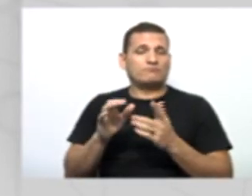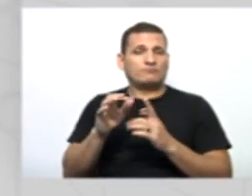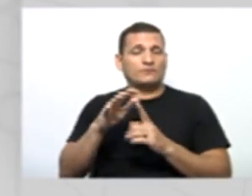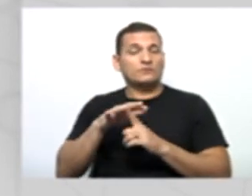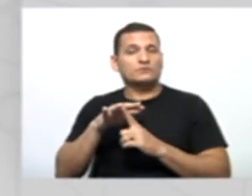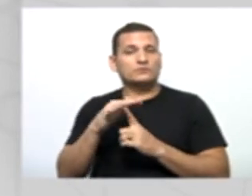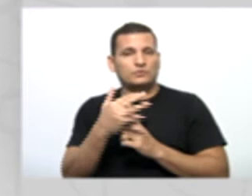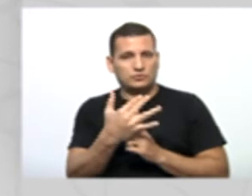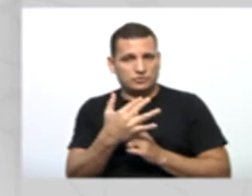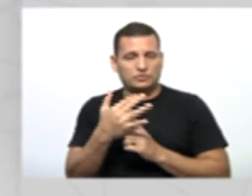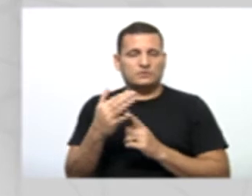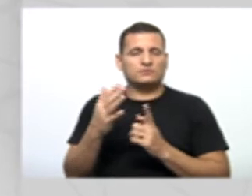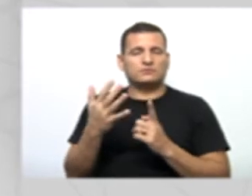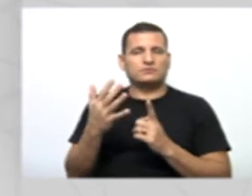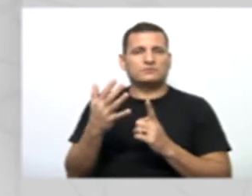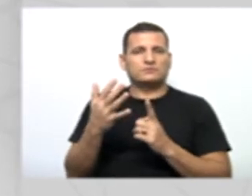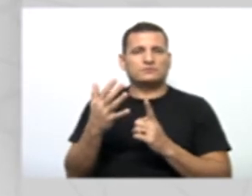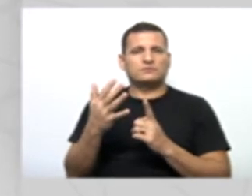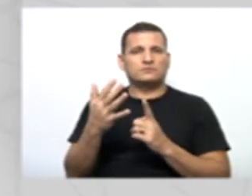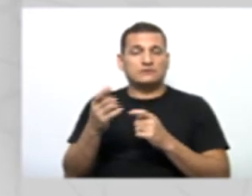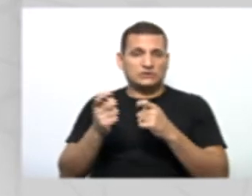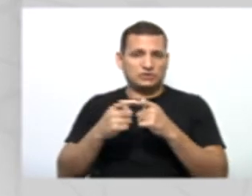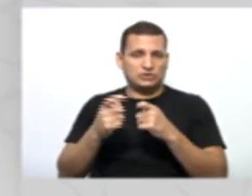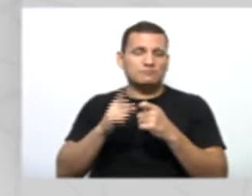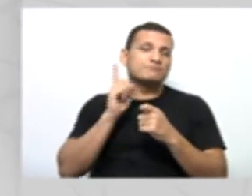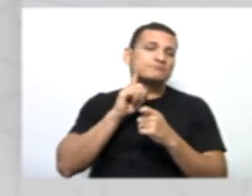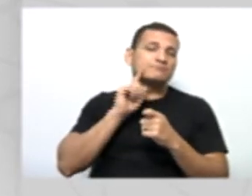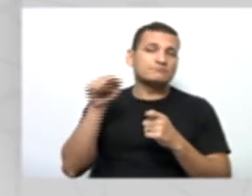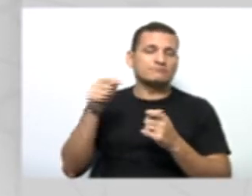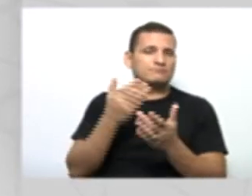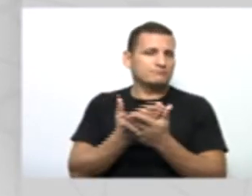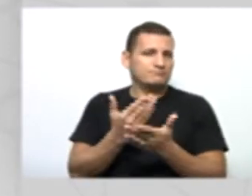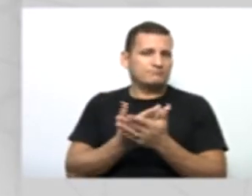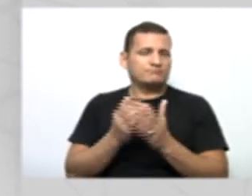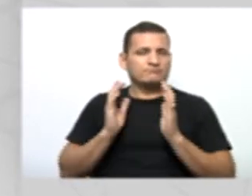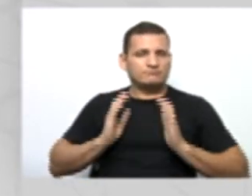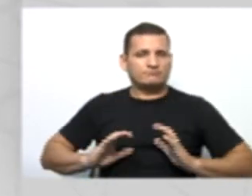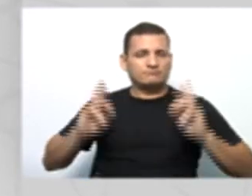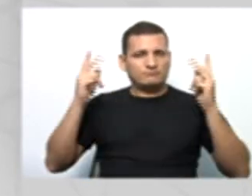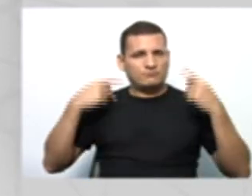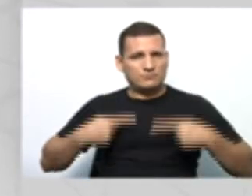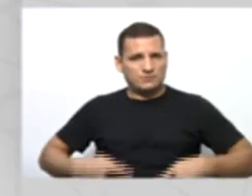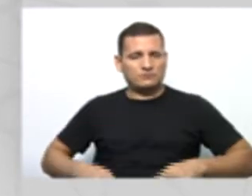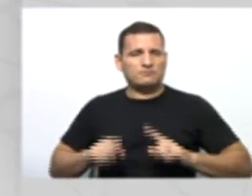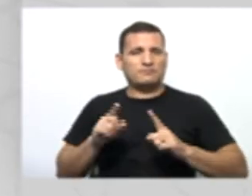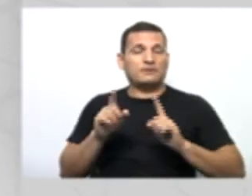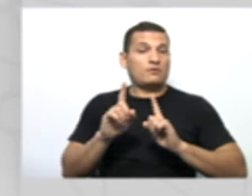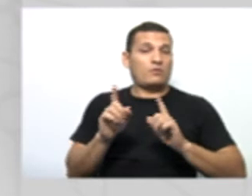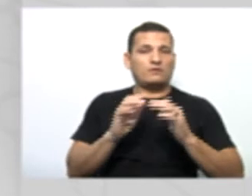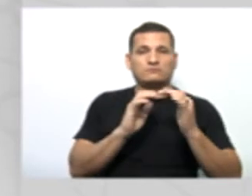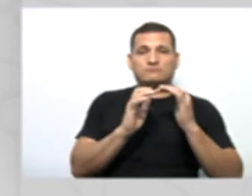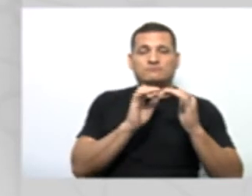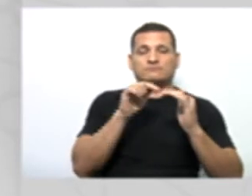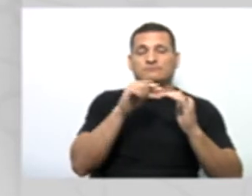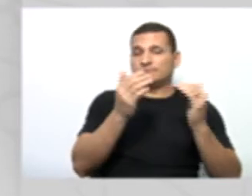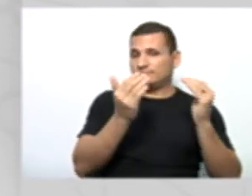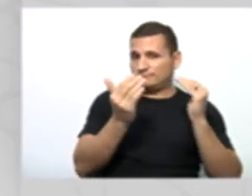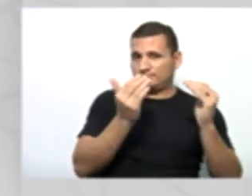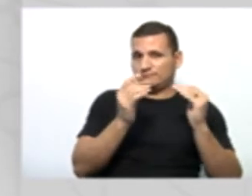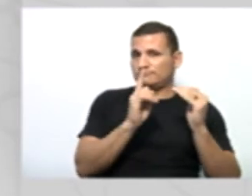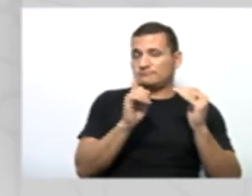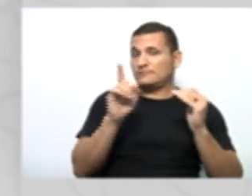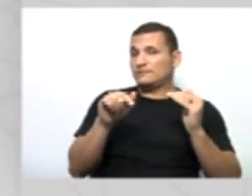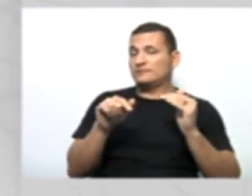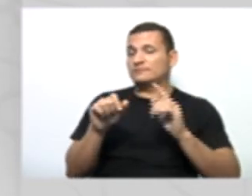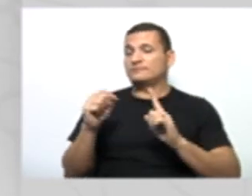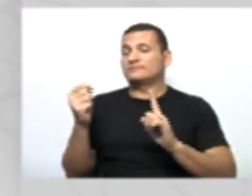norte-americana, né, ela estuda a conduta humana, mas não na perspectiva da psique, da mente, né, da psicologia. Ela estuda na